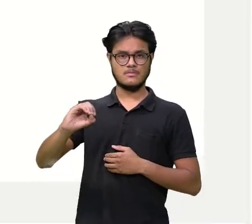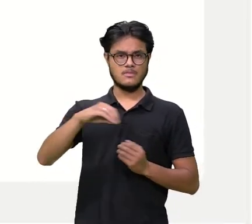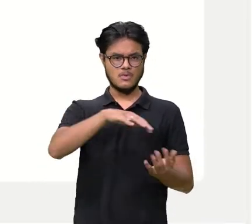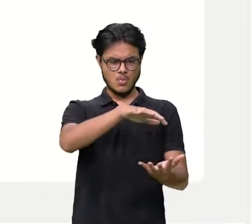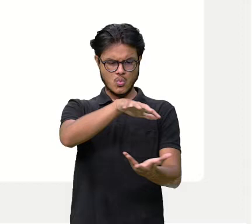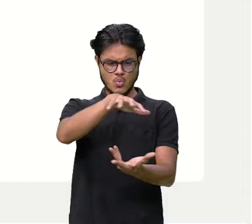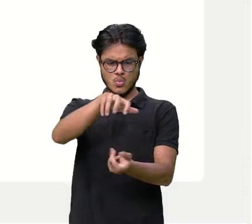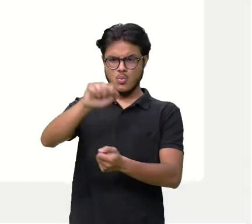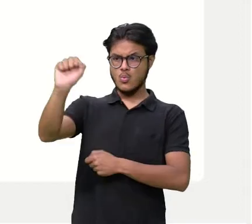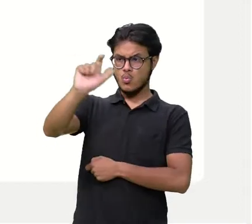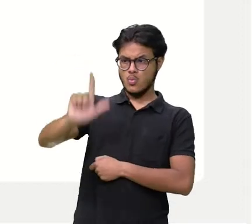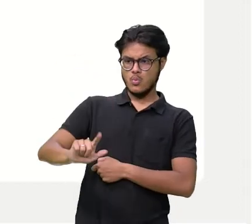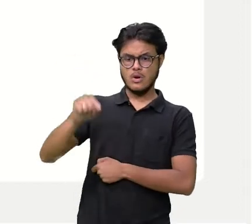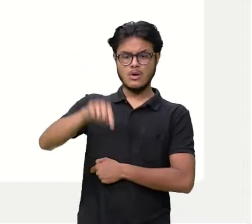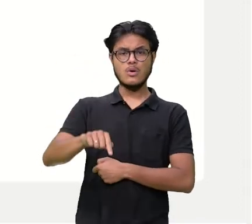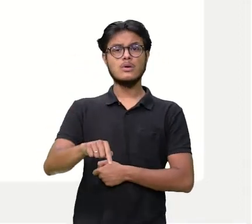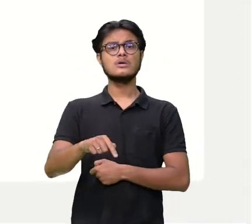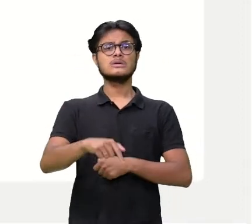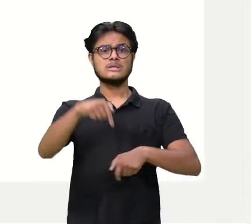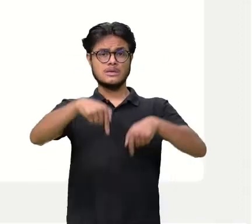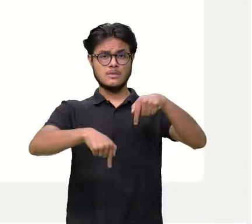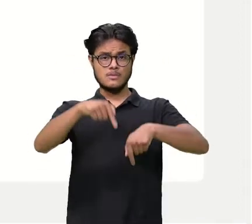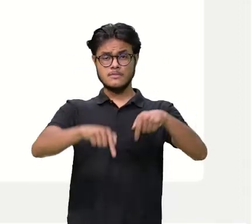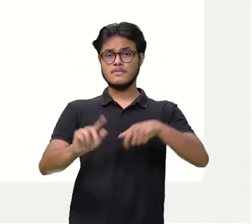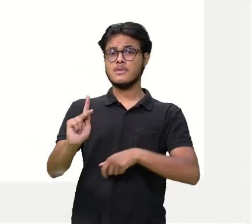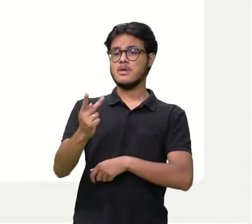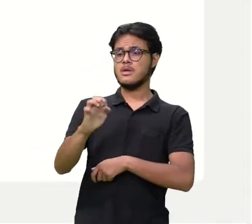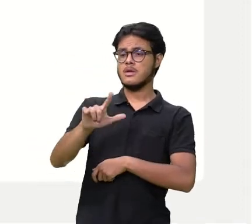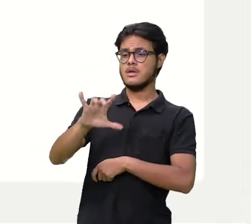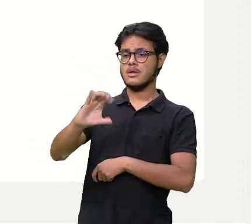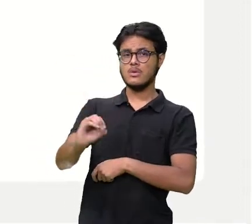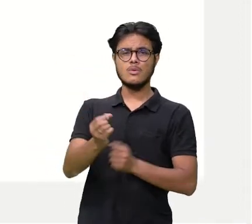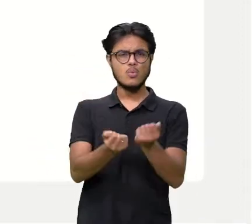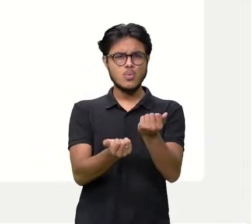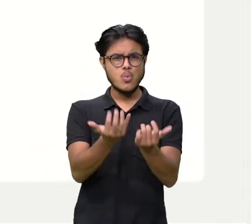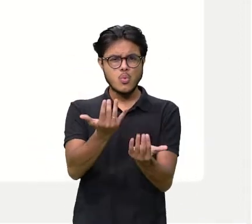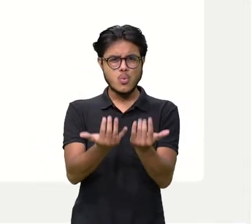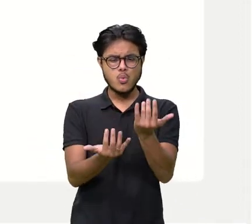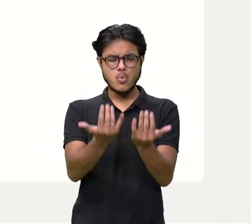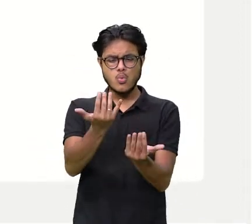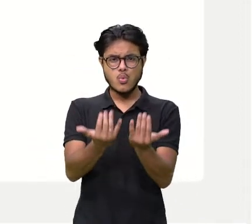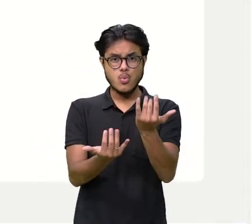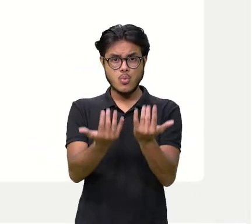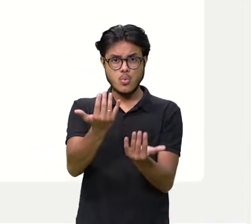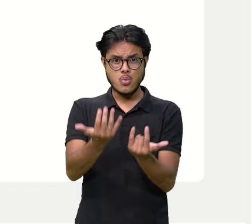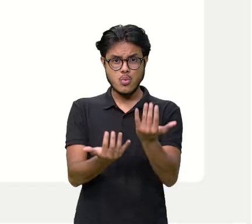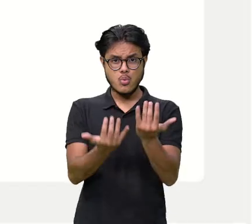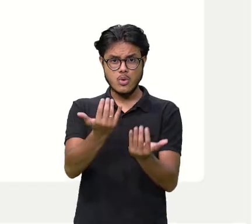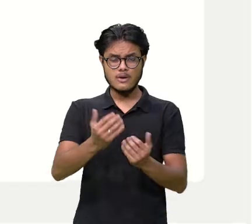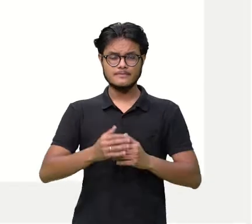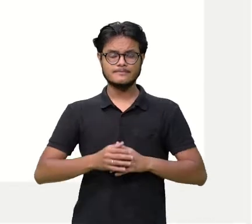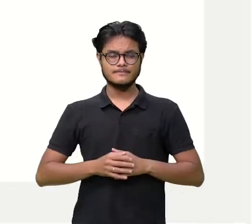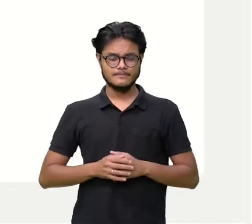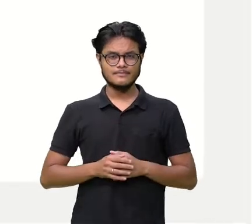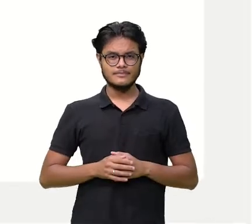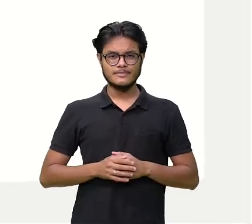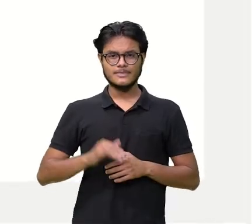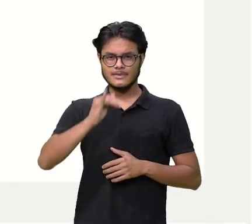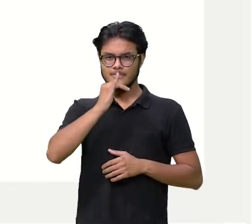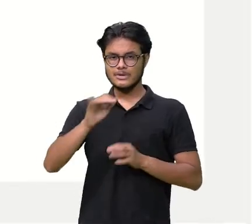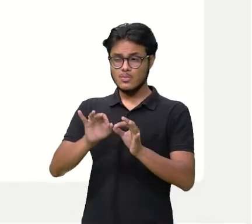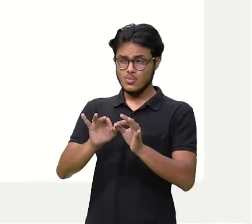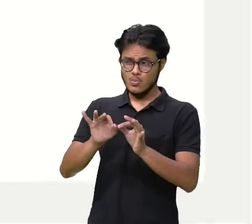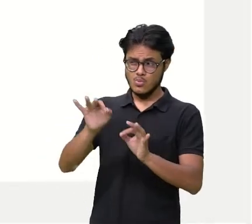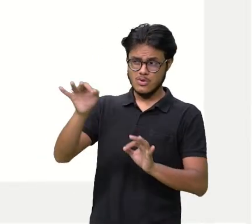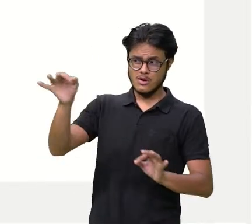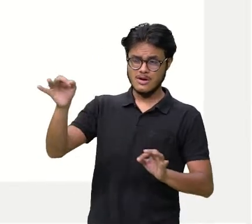fogo formada por hélio, que ficava pegando fogo. E distante, afastado do hélio, é o afélio.